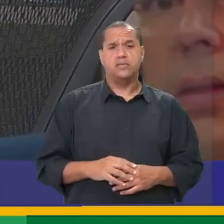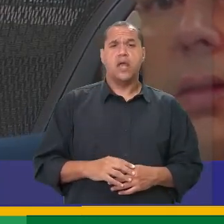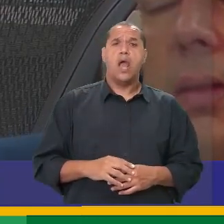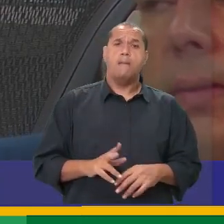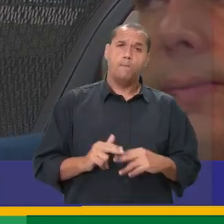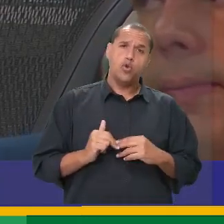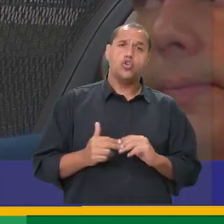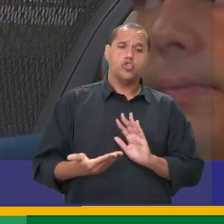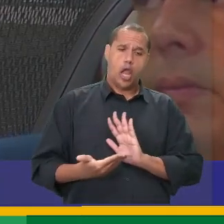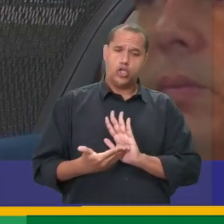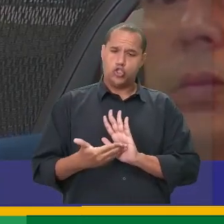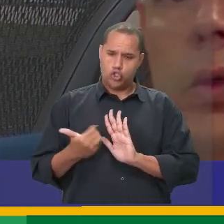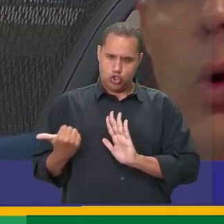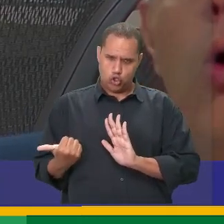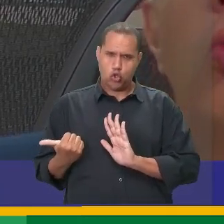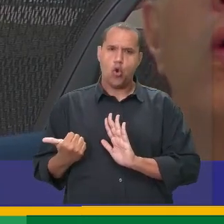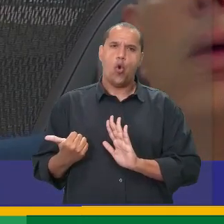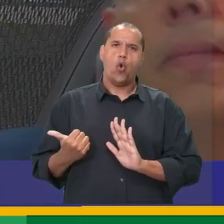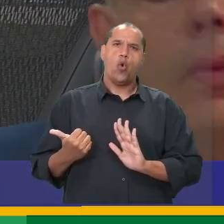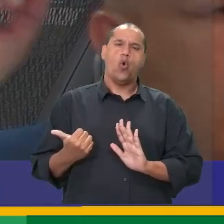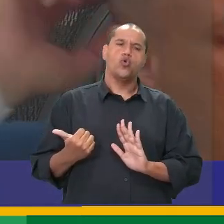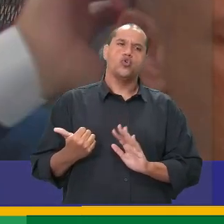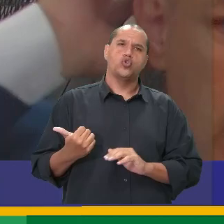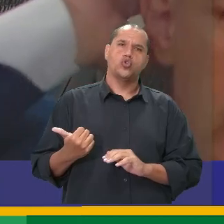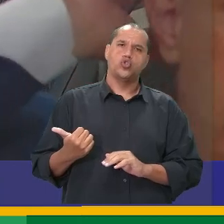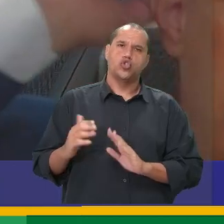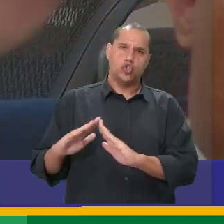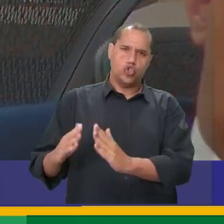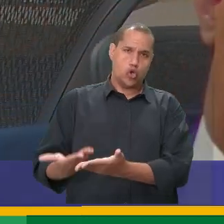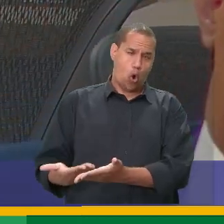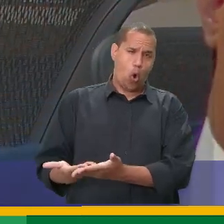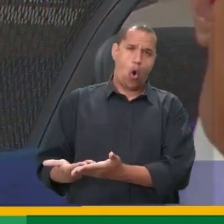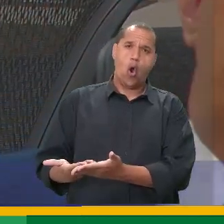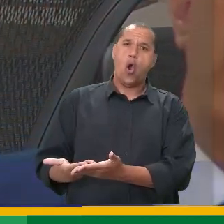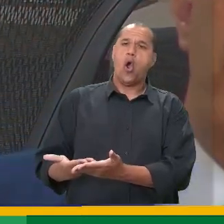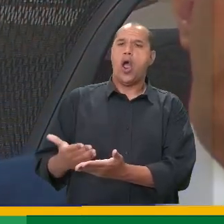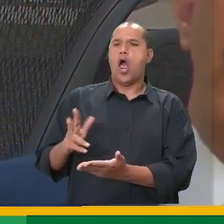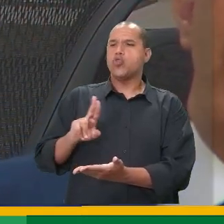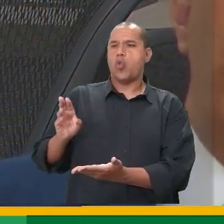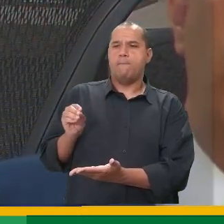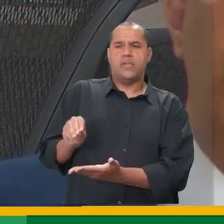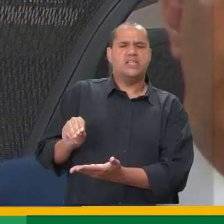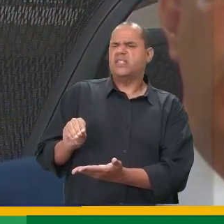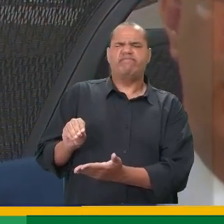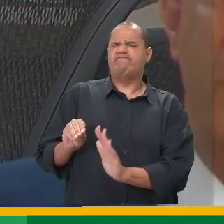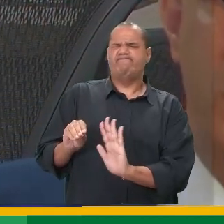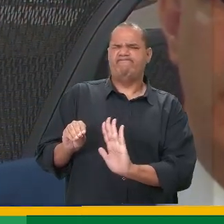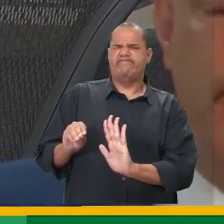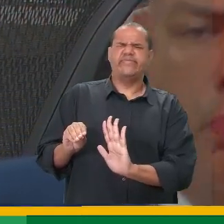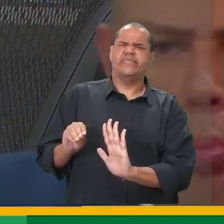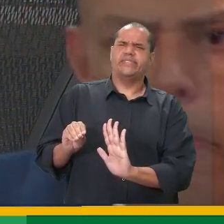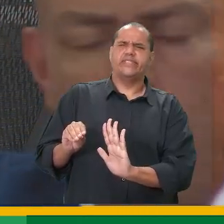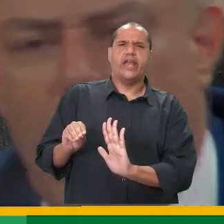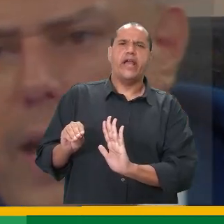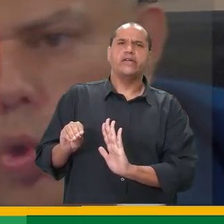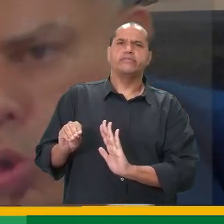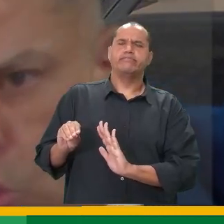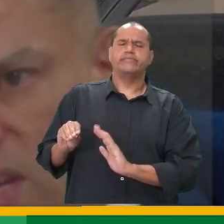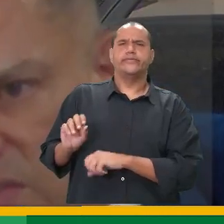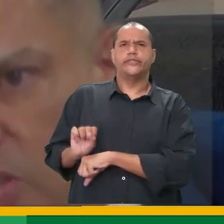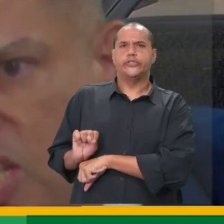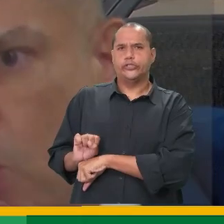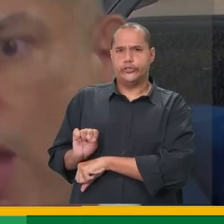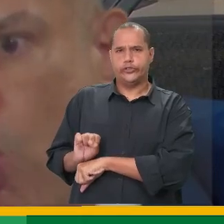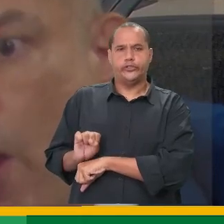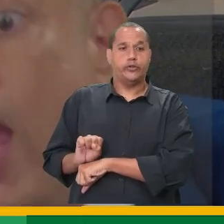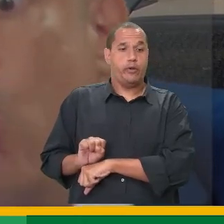questão retirou o nome do filho dele lá do colégio para não criar eh nenhum tipo de de desgaste nesse nesse